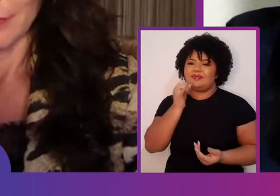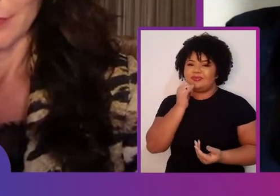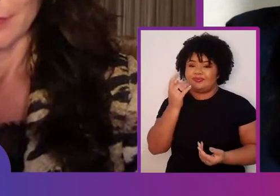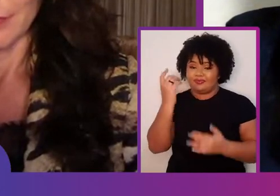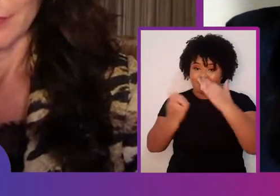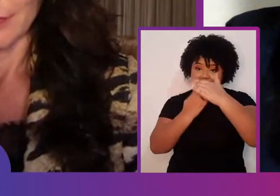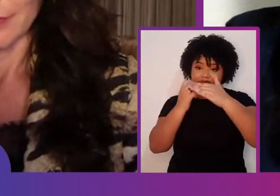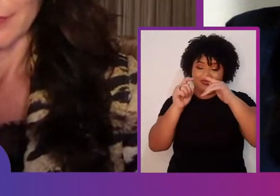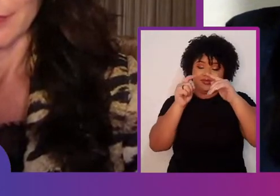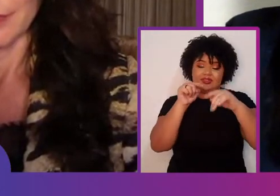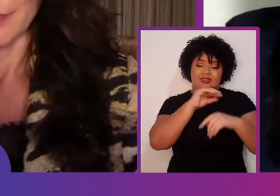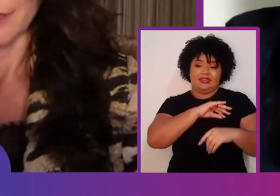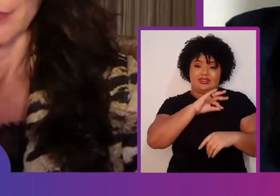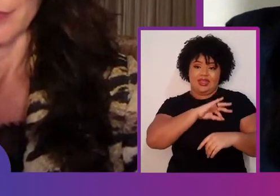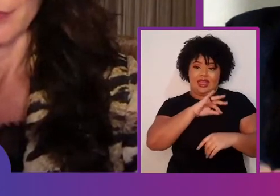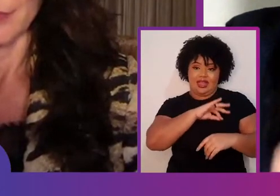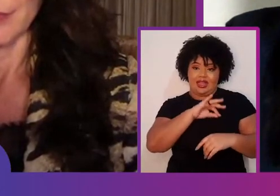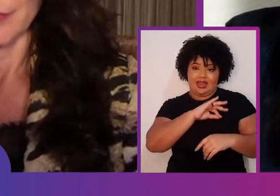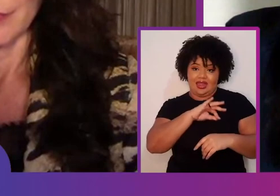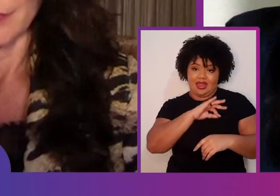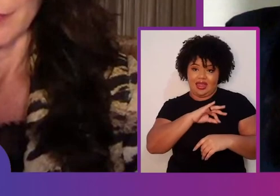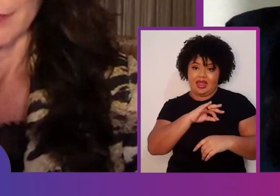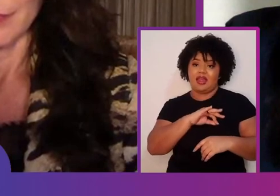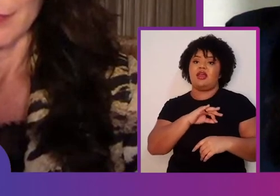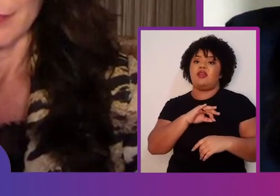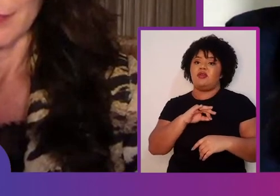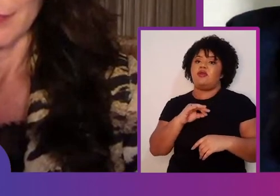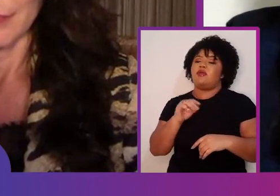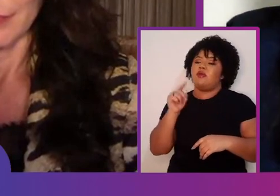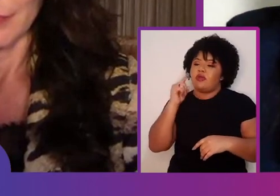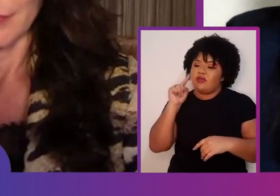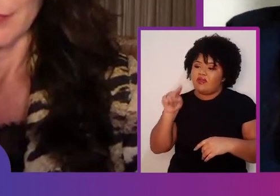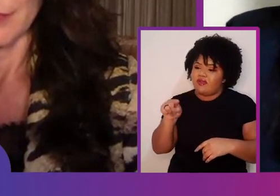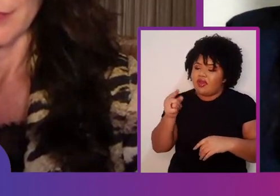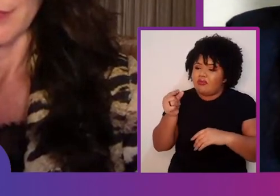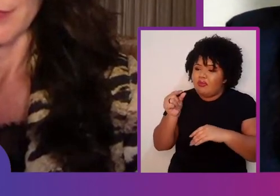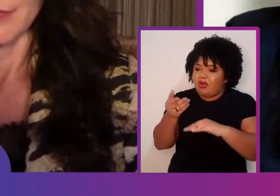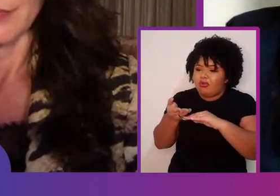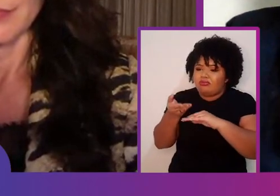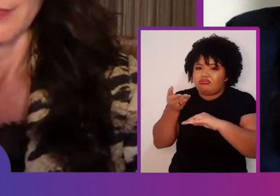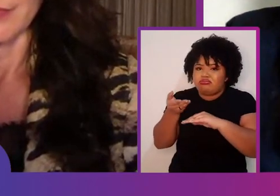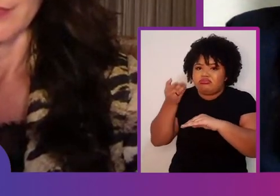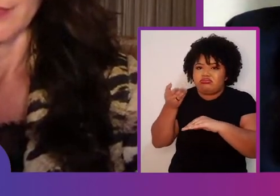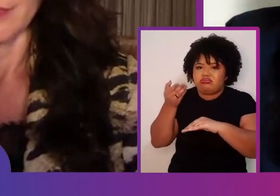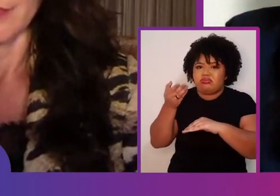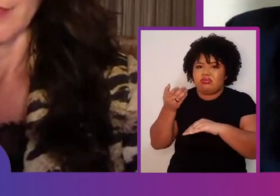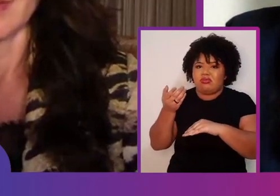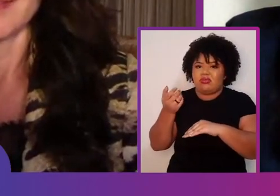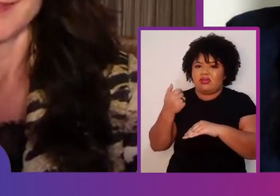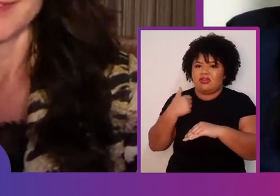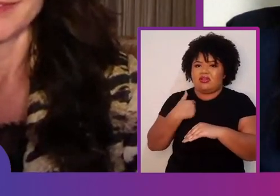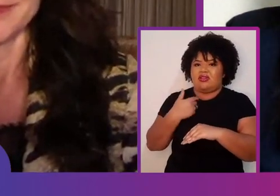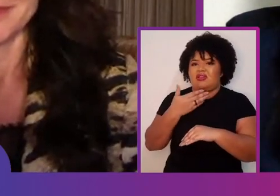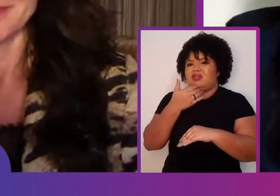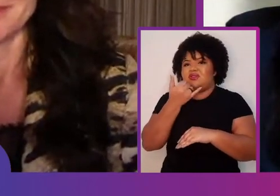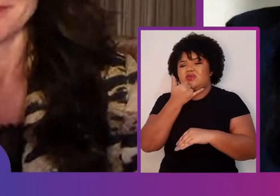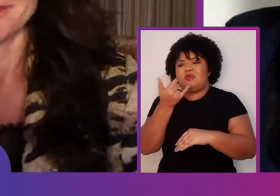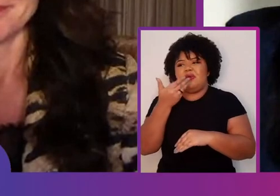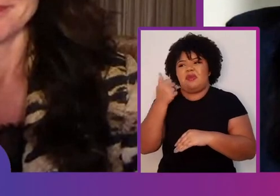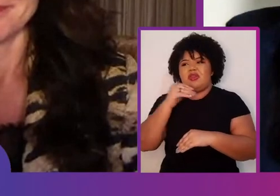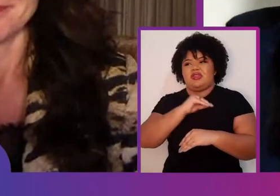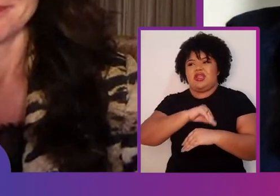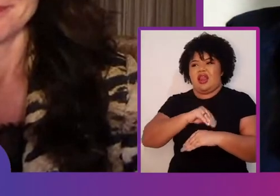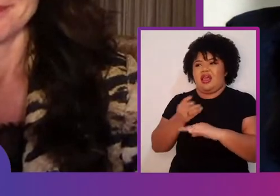muda de escala no imposto de renda e acaba ganhando menos do que ela ganhava antes. Então a pessoa não quer o aumento. Ela pede para não receber o aumento porque ela vai